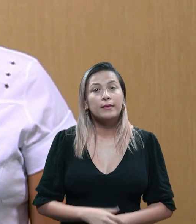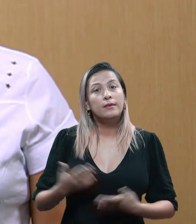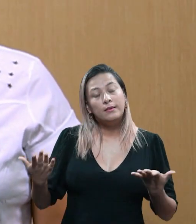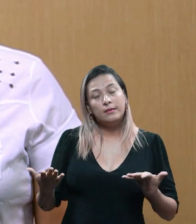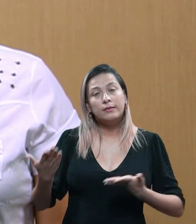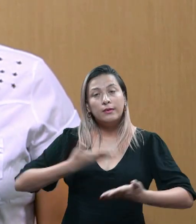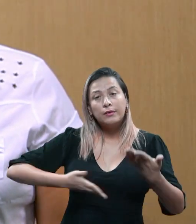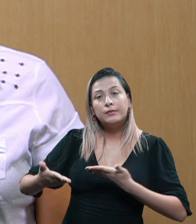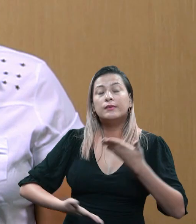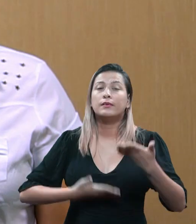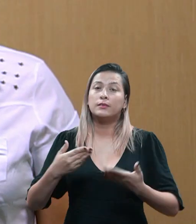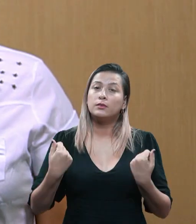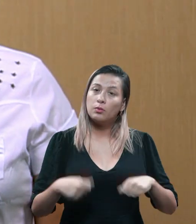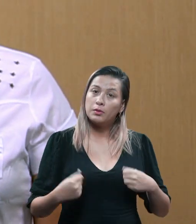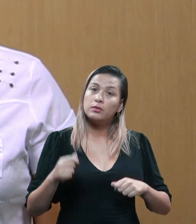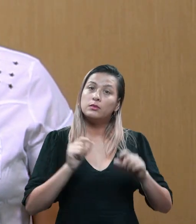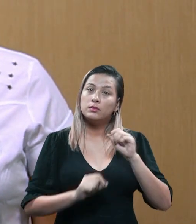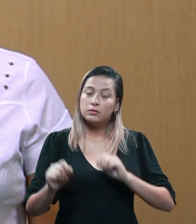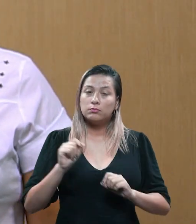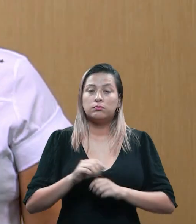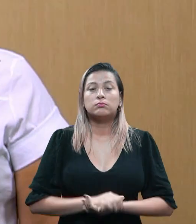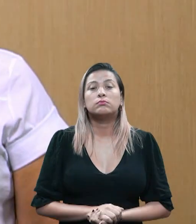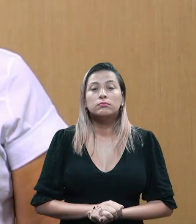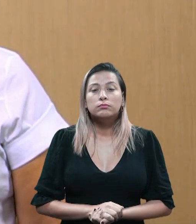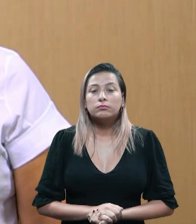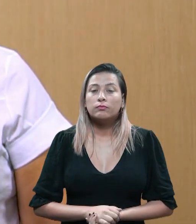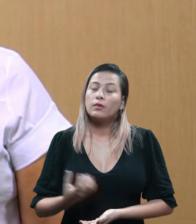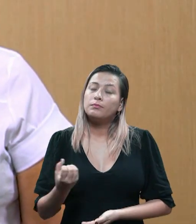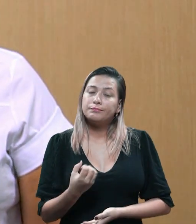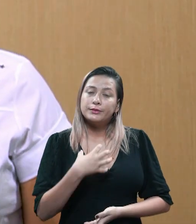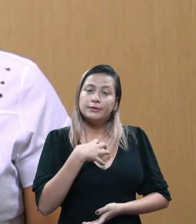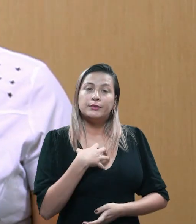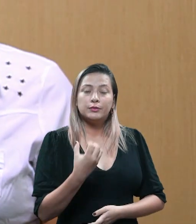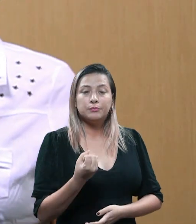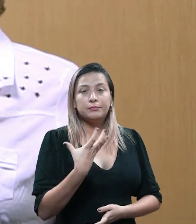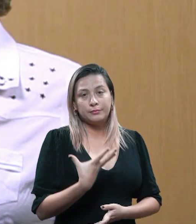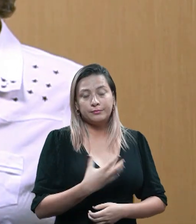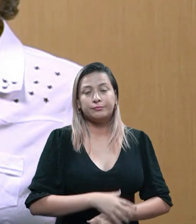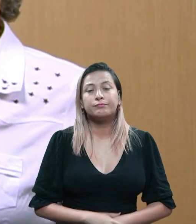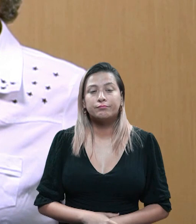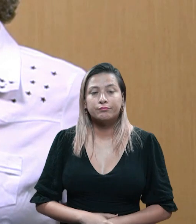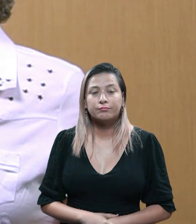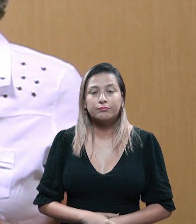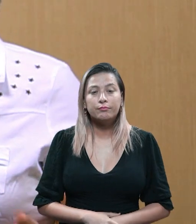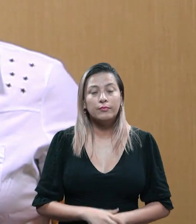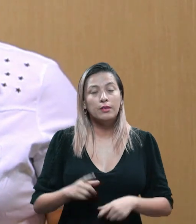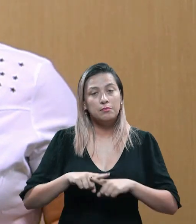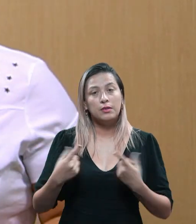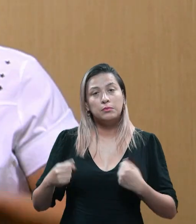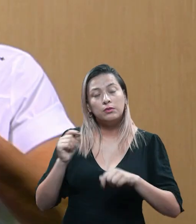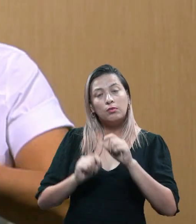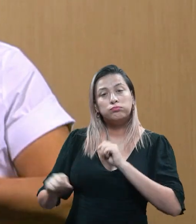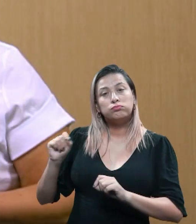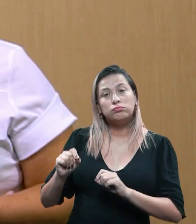com o outro deve ser cordial, humanizada, geradora de bem-estar e prosperidade. Para tanto, existem formas